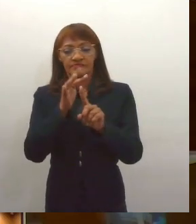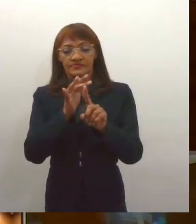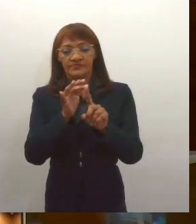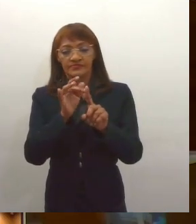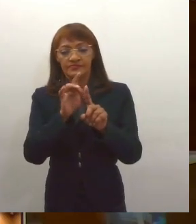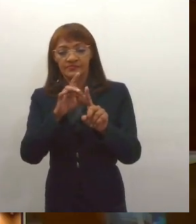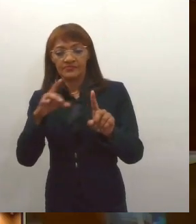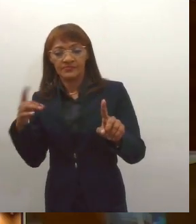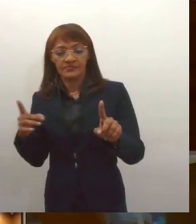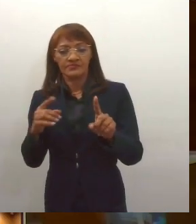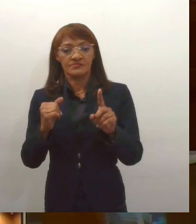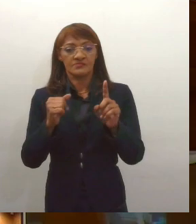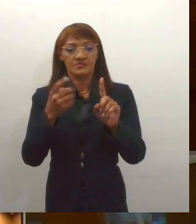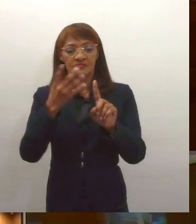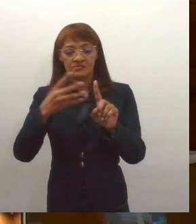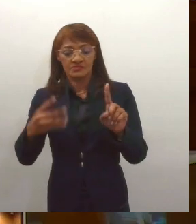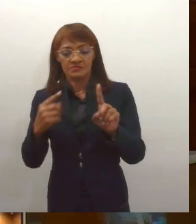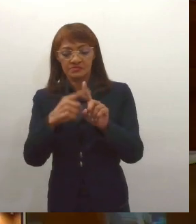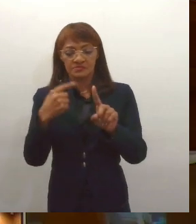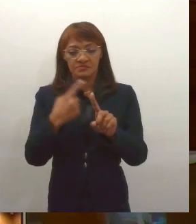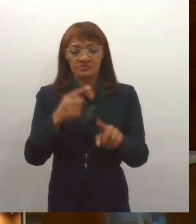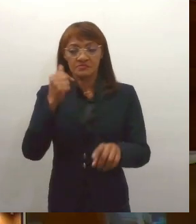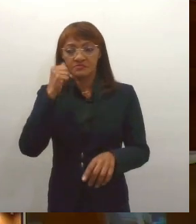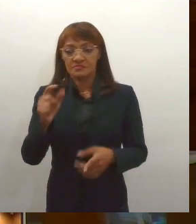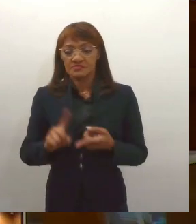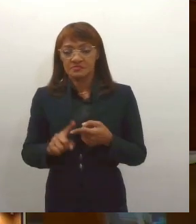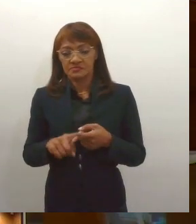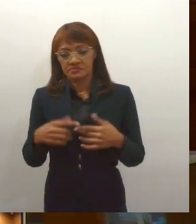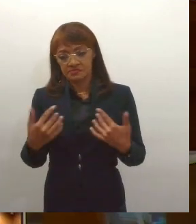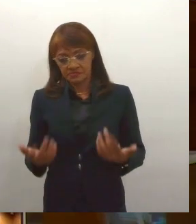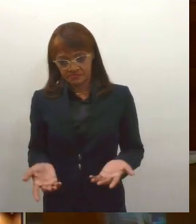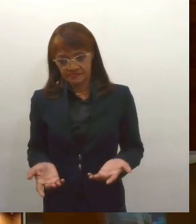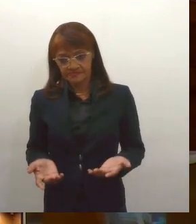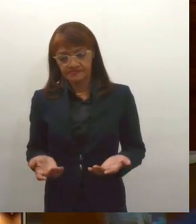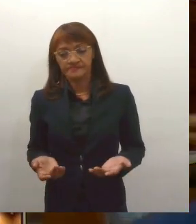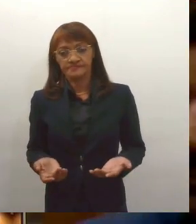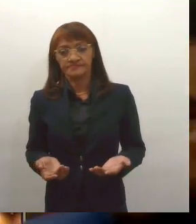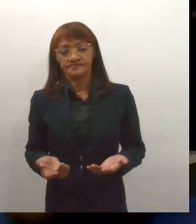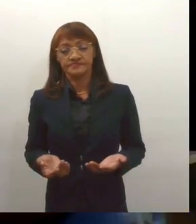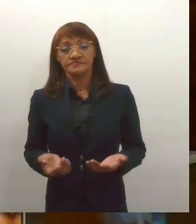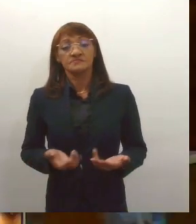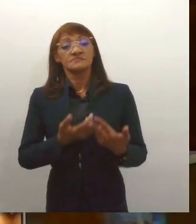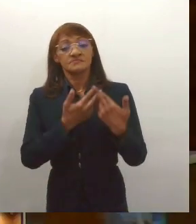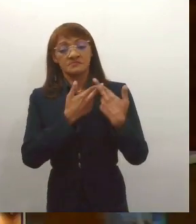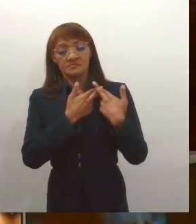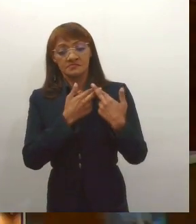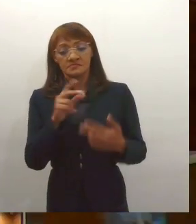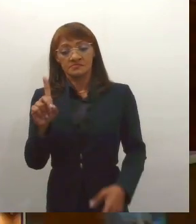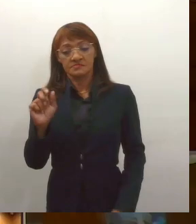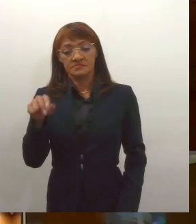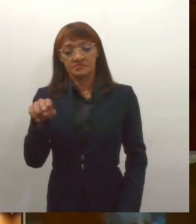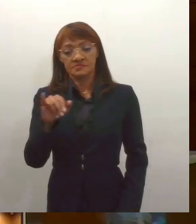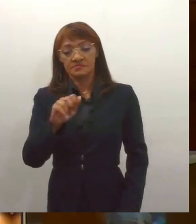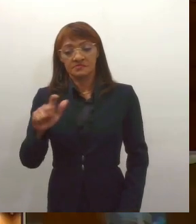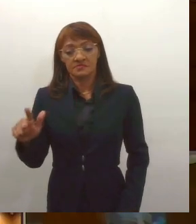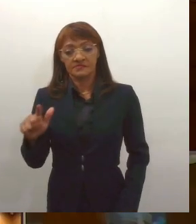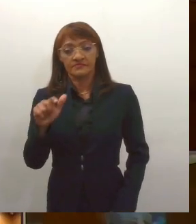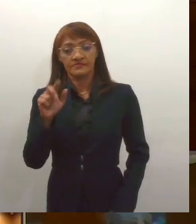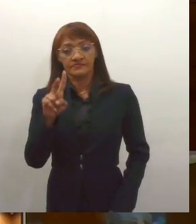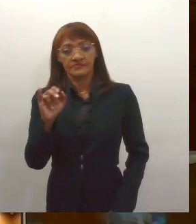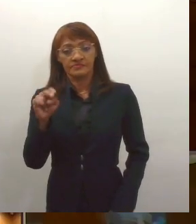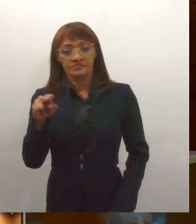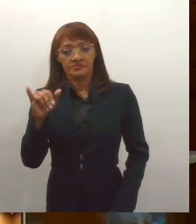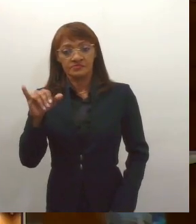negro quem está à frente desta organização é Daniel Vinícius que partiu de suas